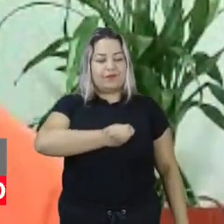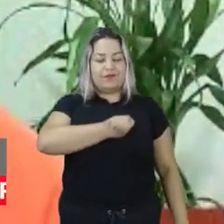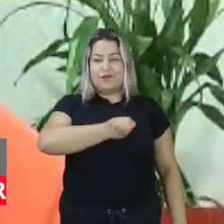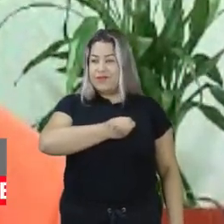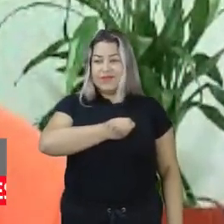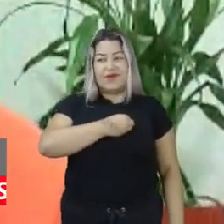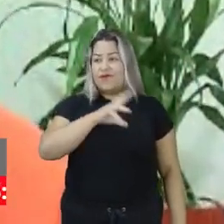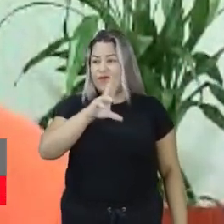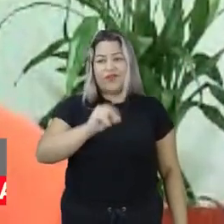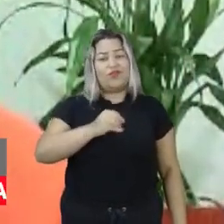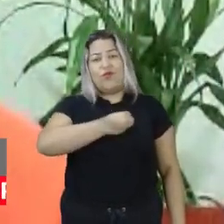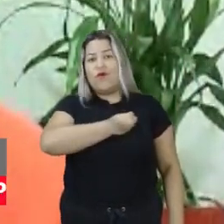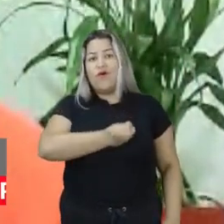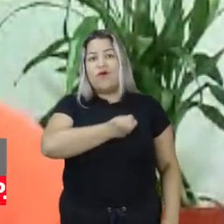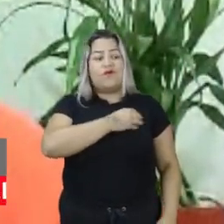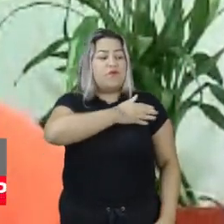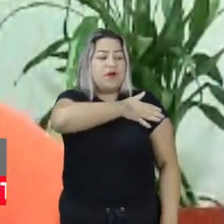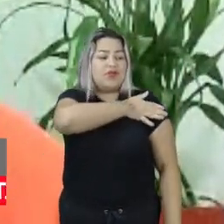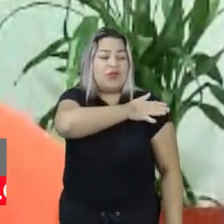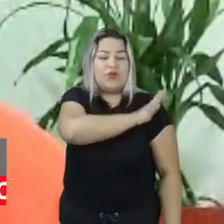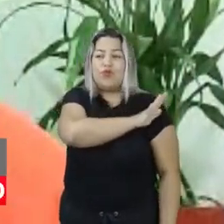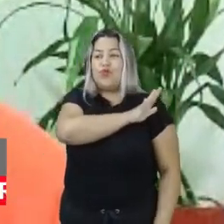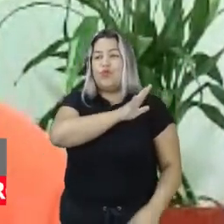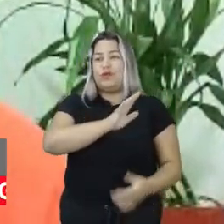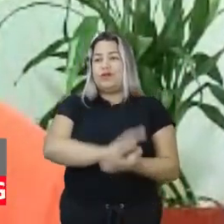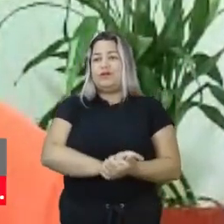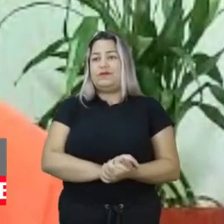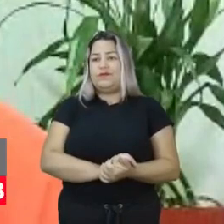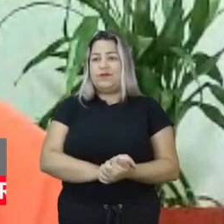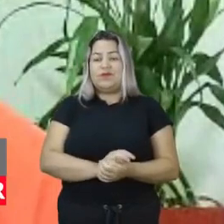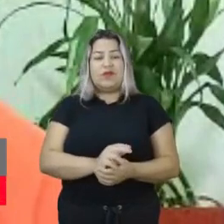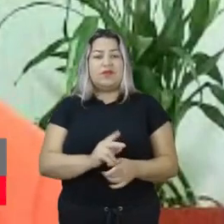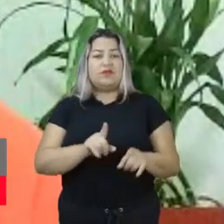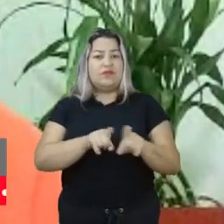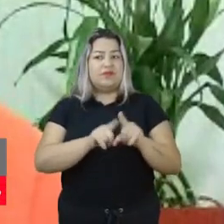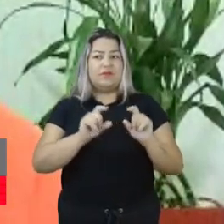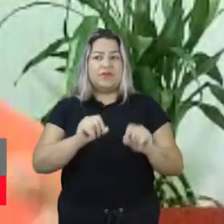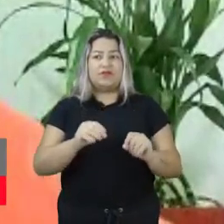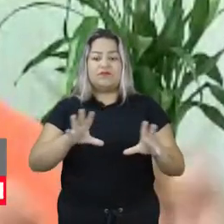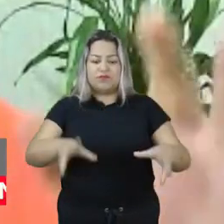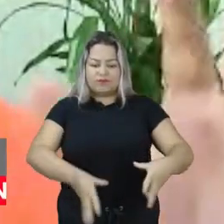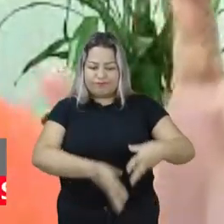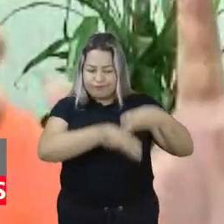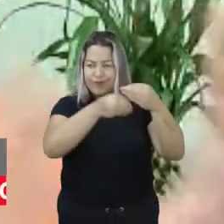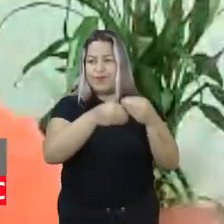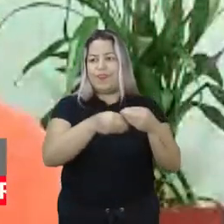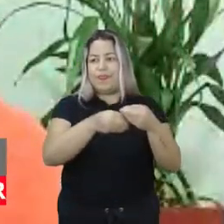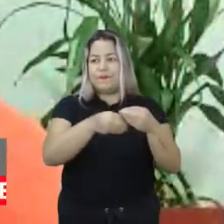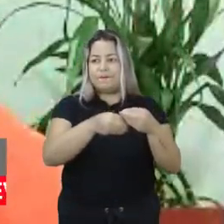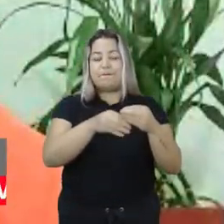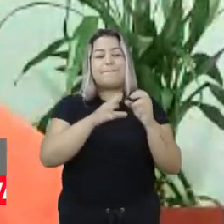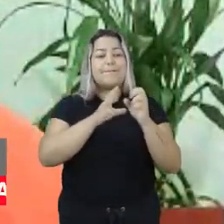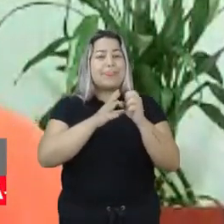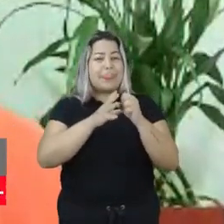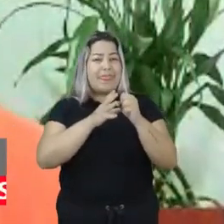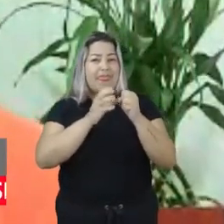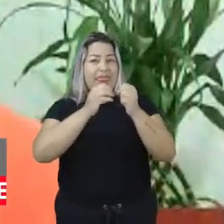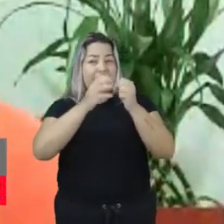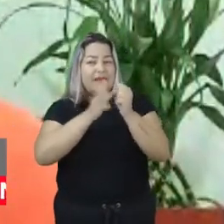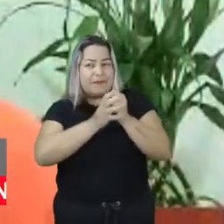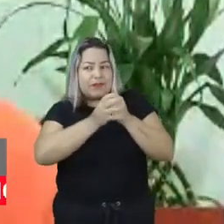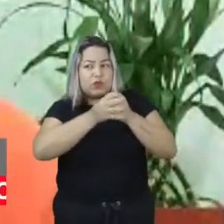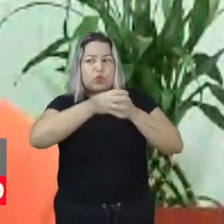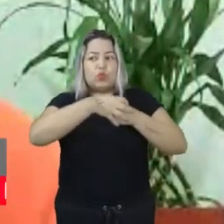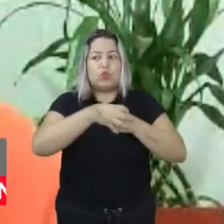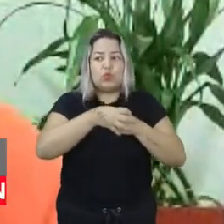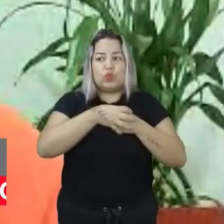ditadura. Ditadura até velada ou ditadura que estavam tentando implementar de uma forma mais oculta, né, no